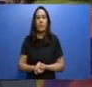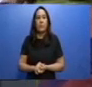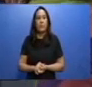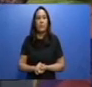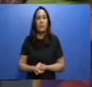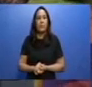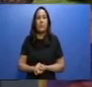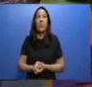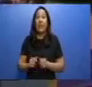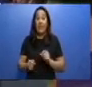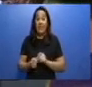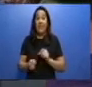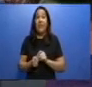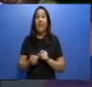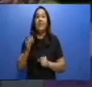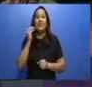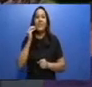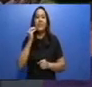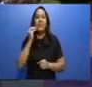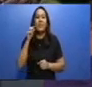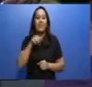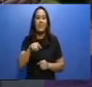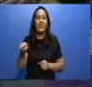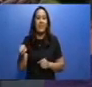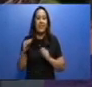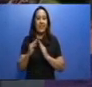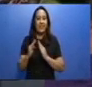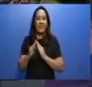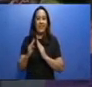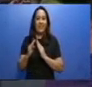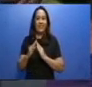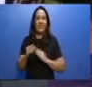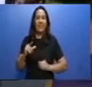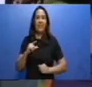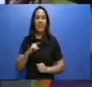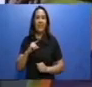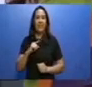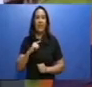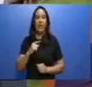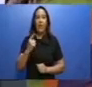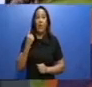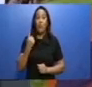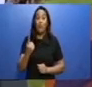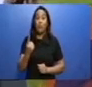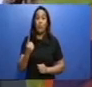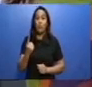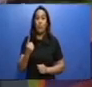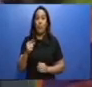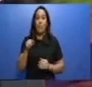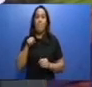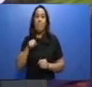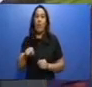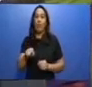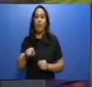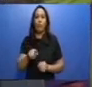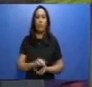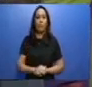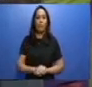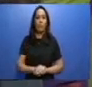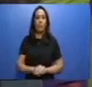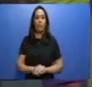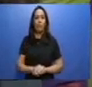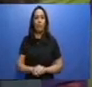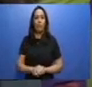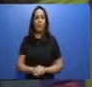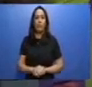o teste aí em casa. O que eu vou obter? Um ponto, né, gente? Se eu desenhar, eu vou